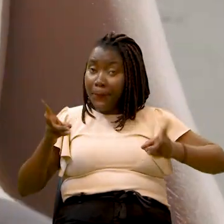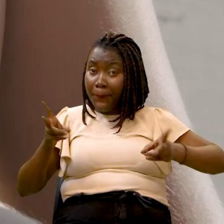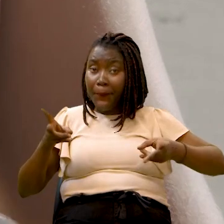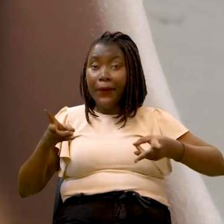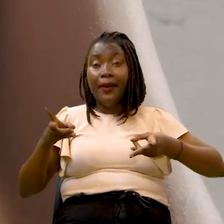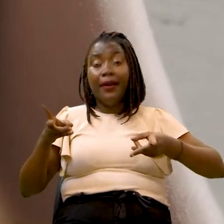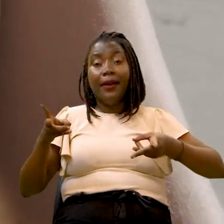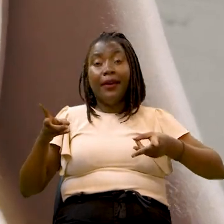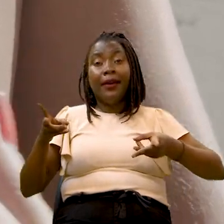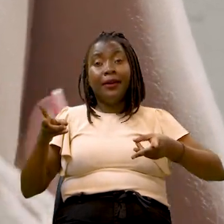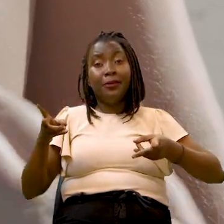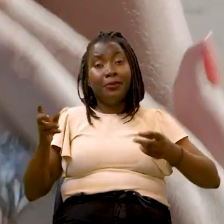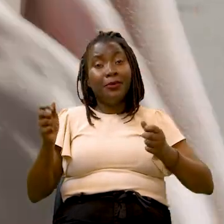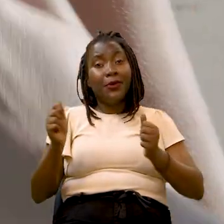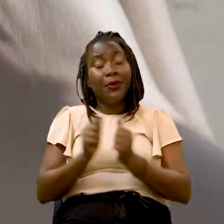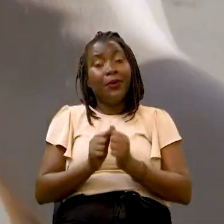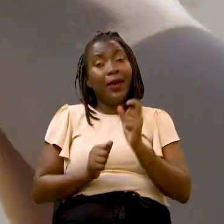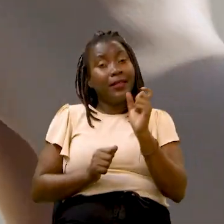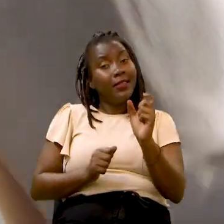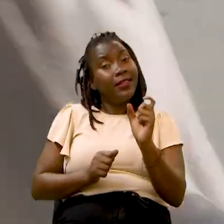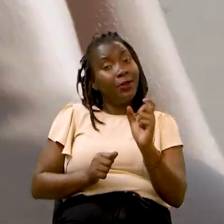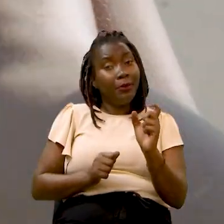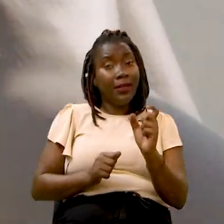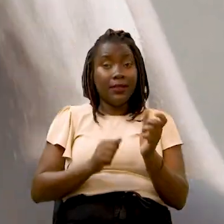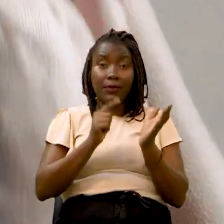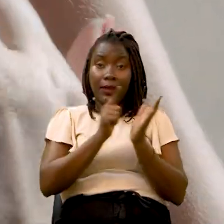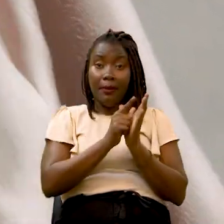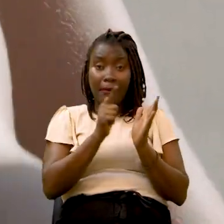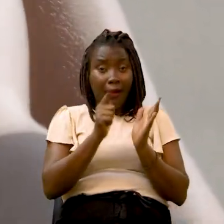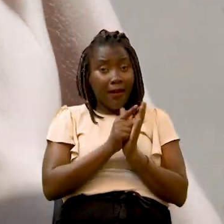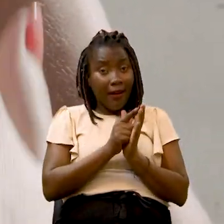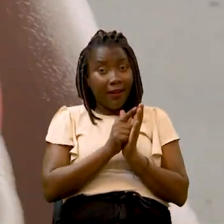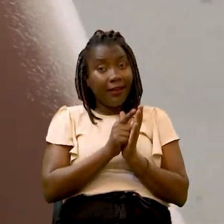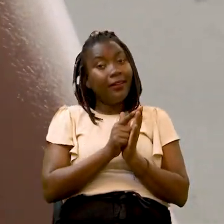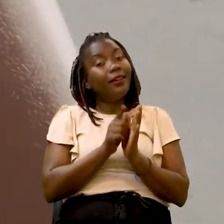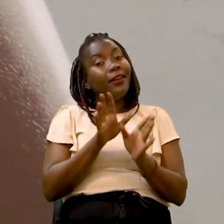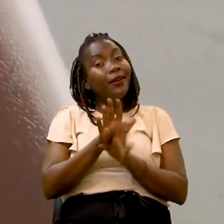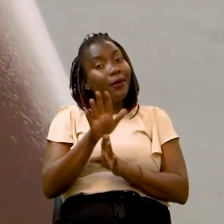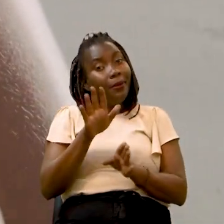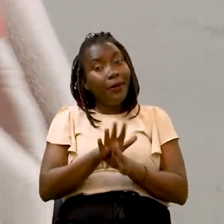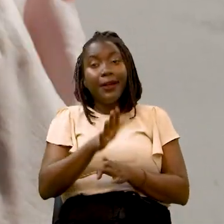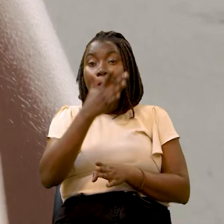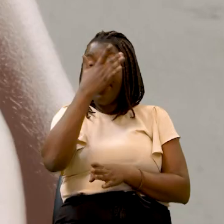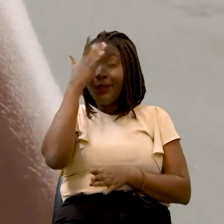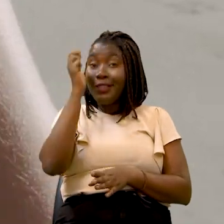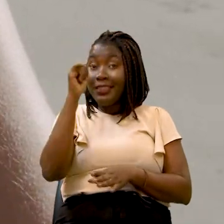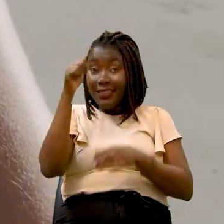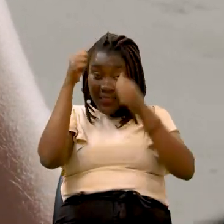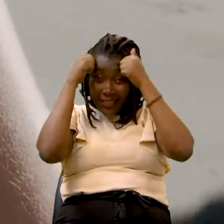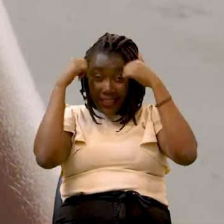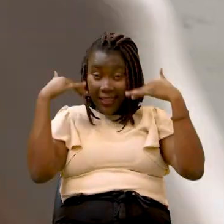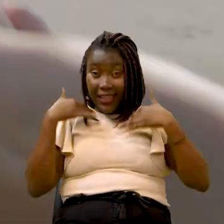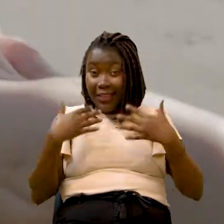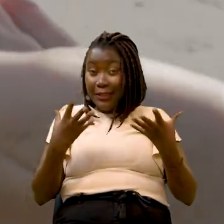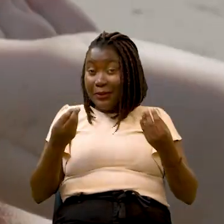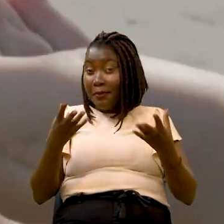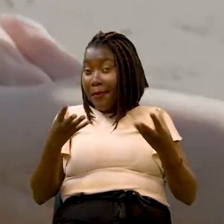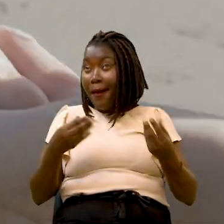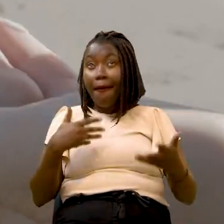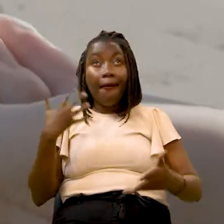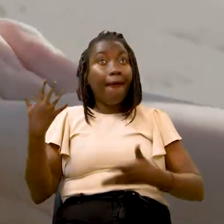que mesmo com esta denominação na embalagem, recomende-se que a pessoa se transpirar